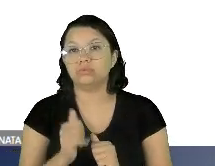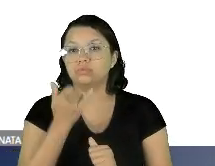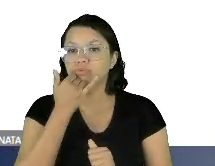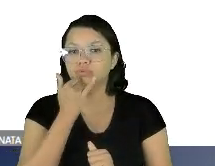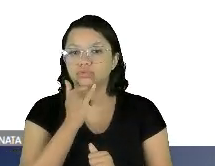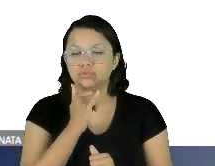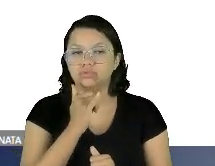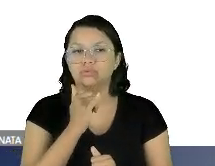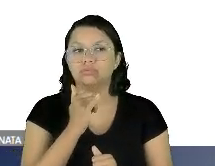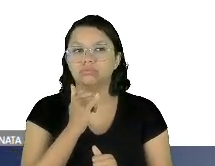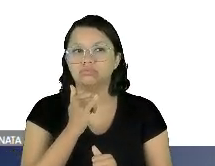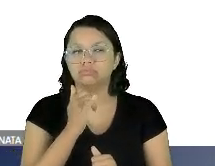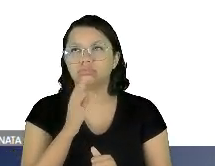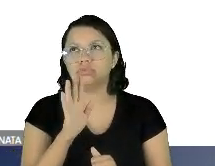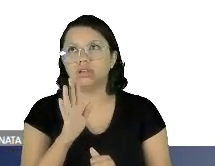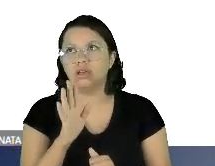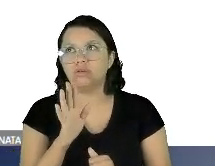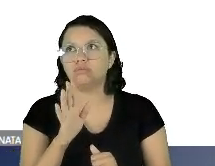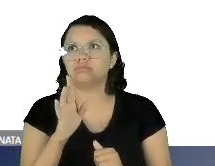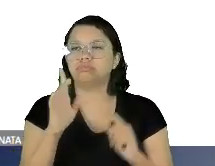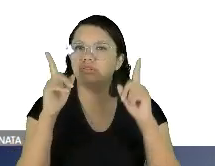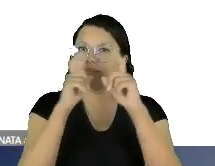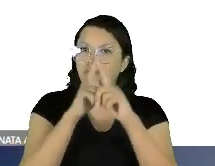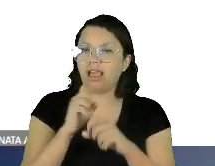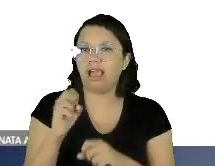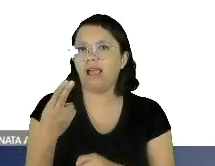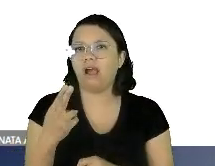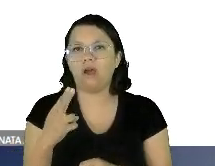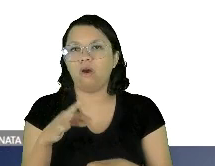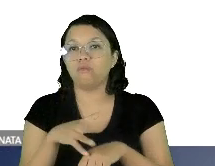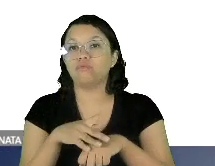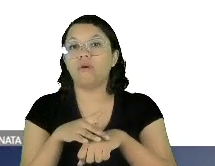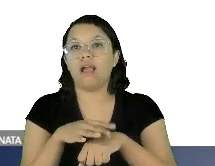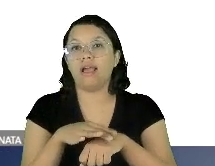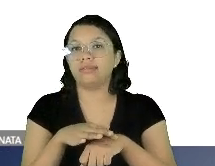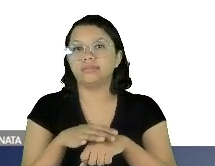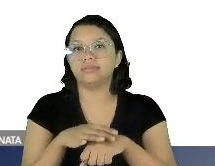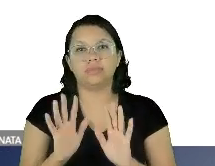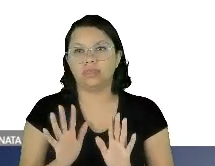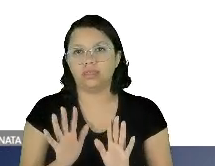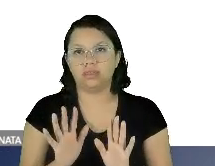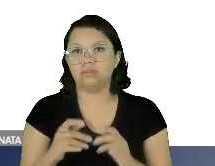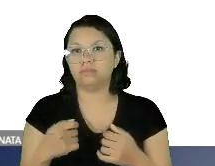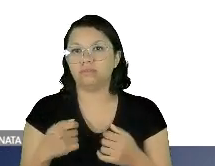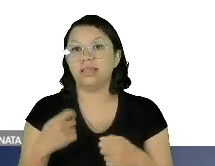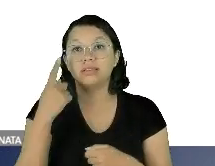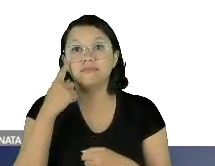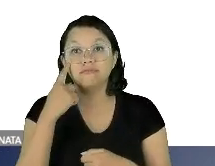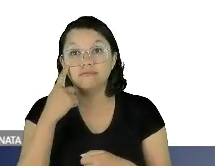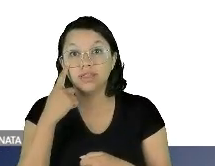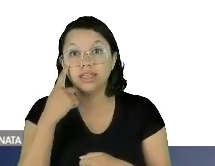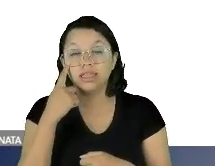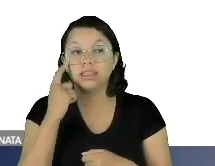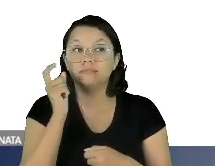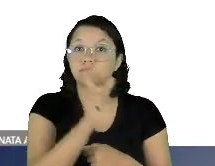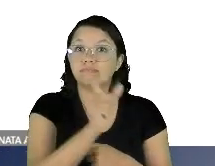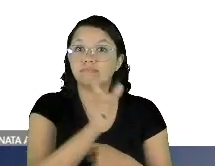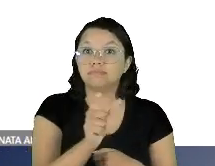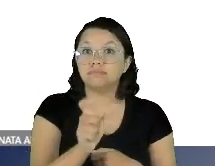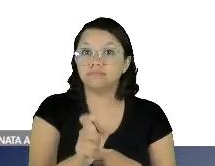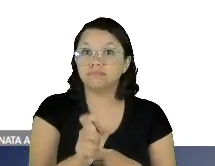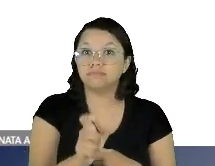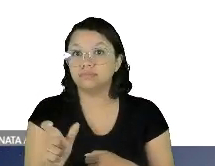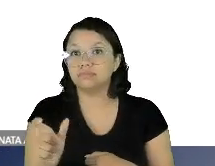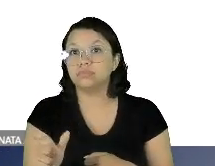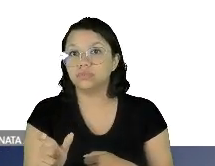doenças mentais, o que, obviamente, só pode ser aferível caso a caso por profissionais competentes. O que se